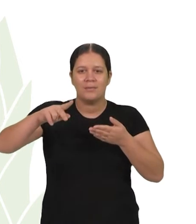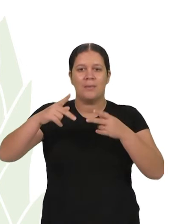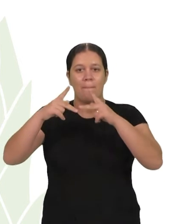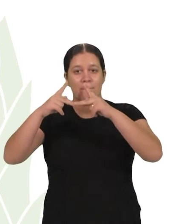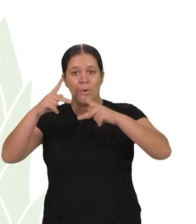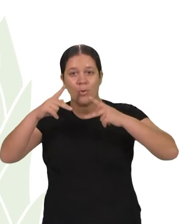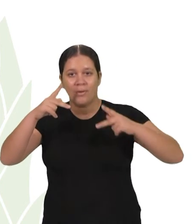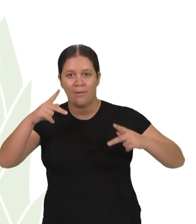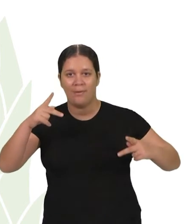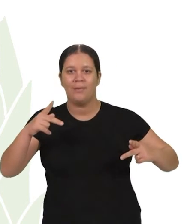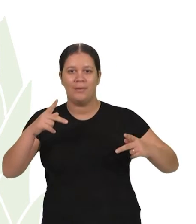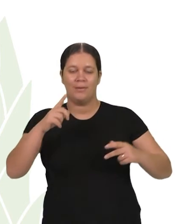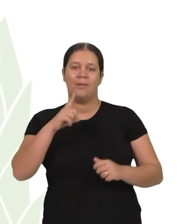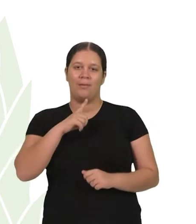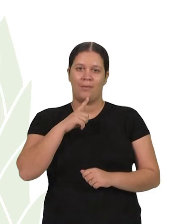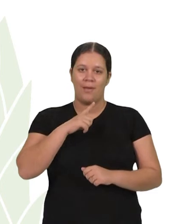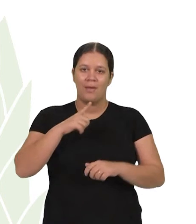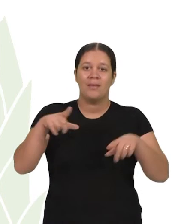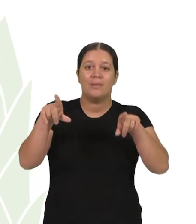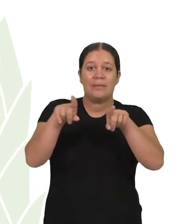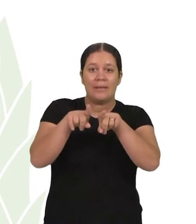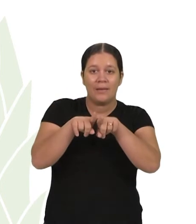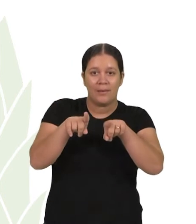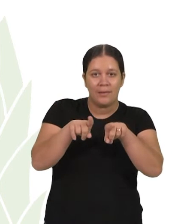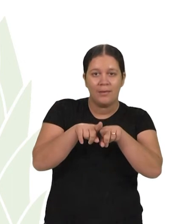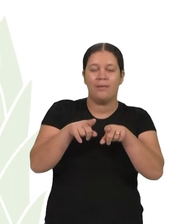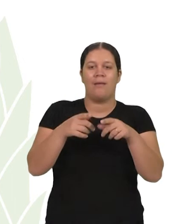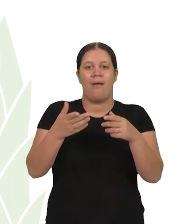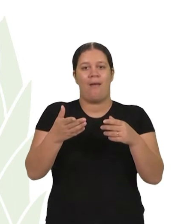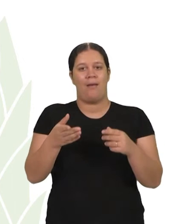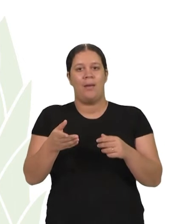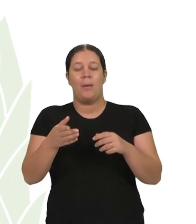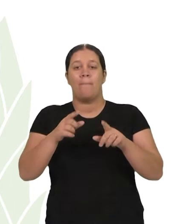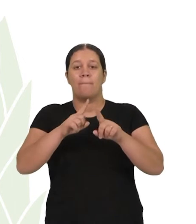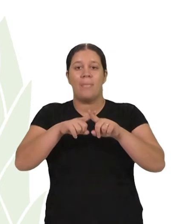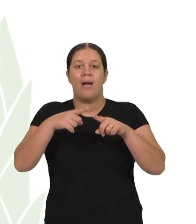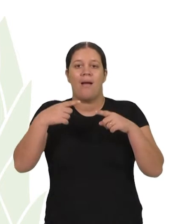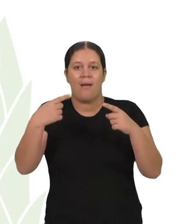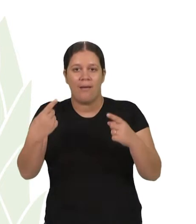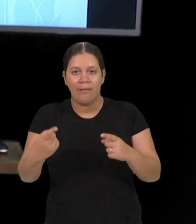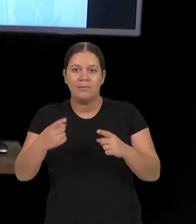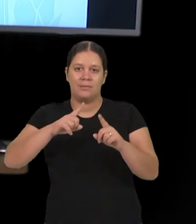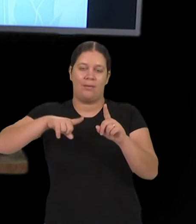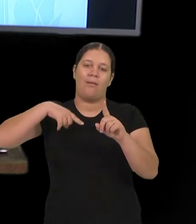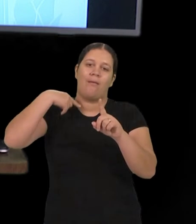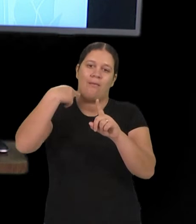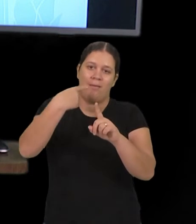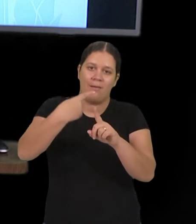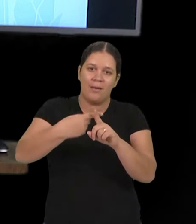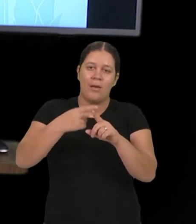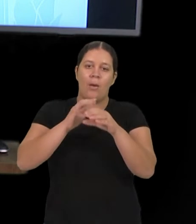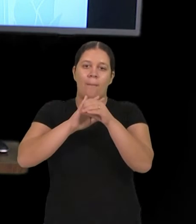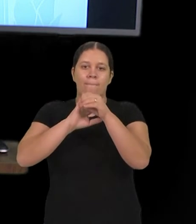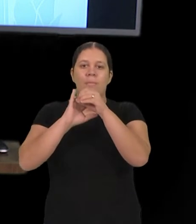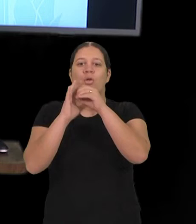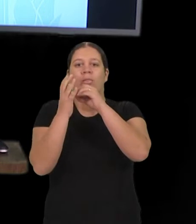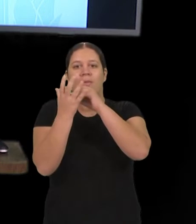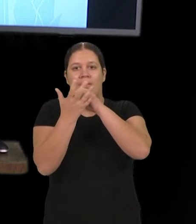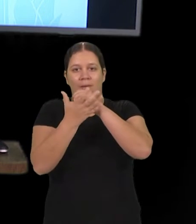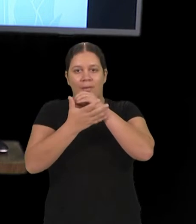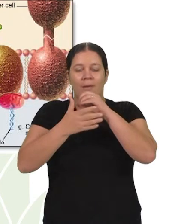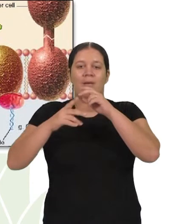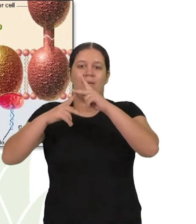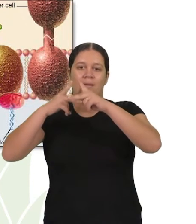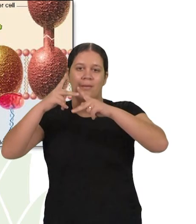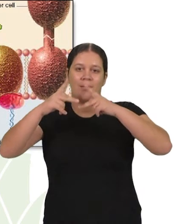de proteínas, tá? Também, além da camada bilipídica, né? Você tem